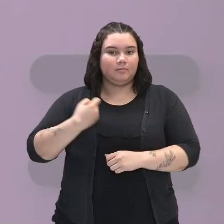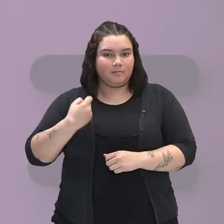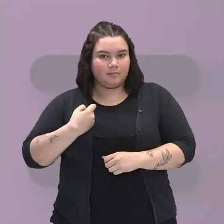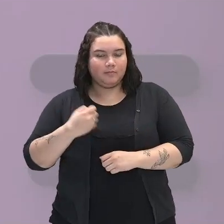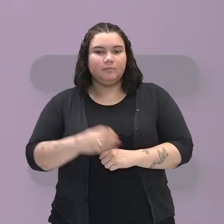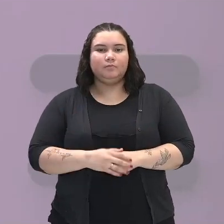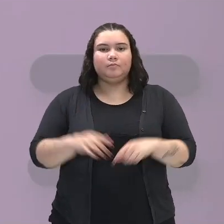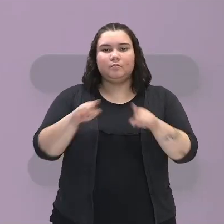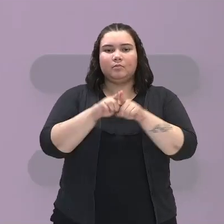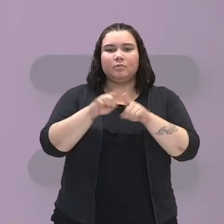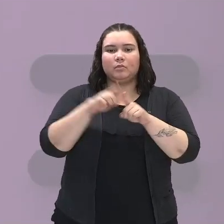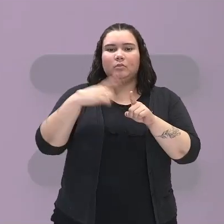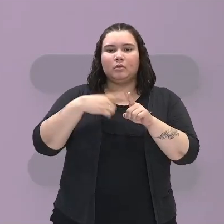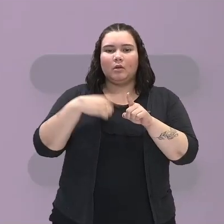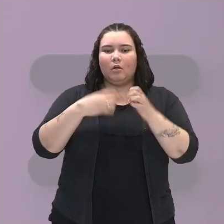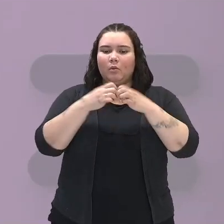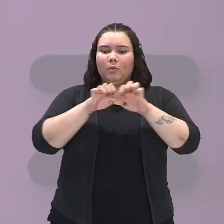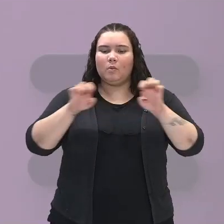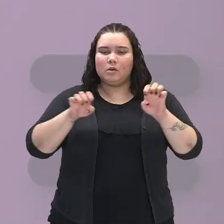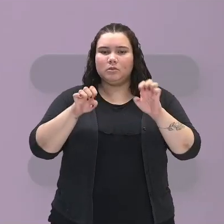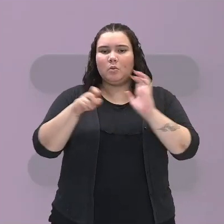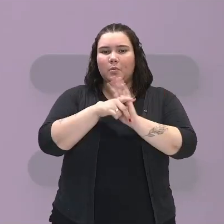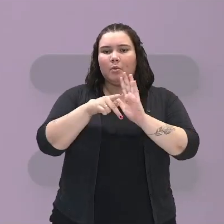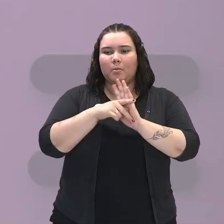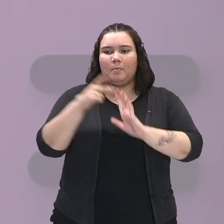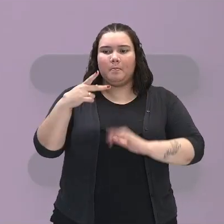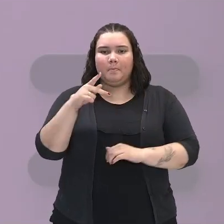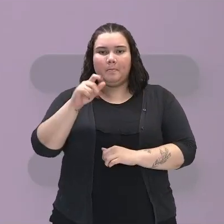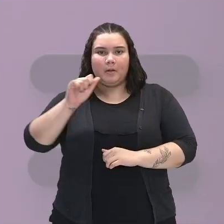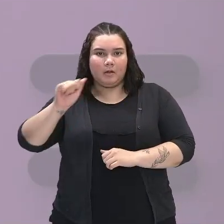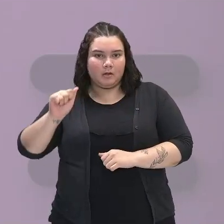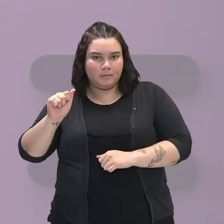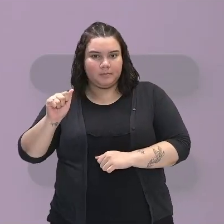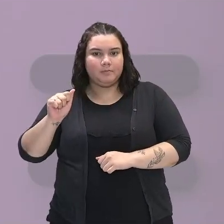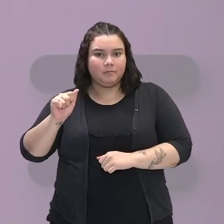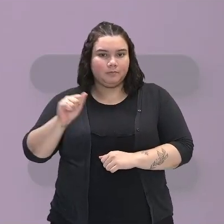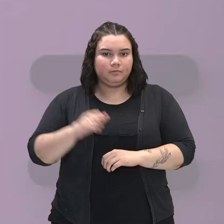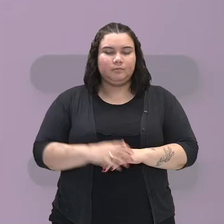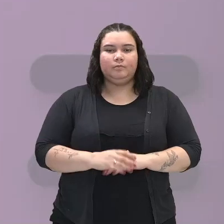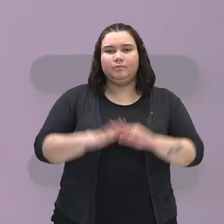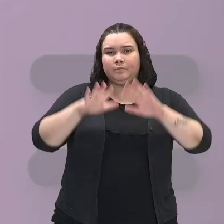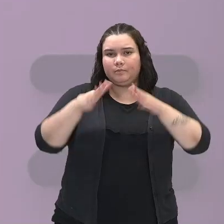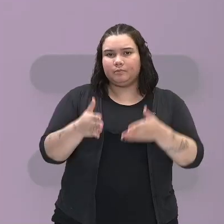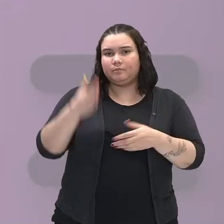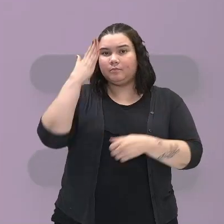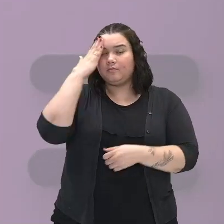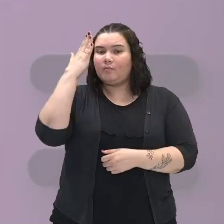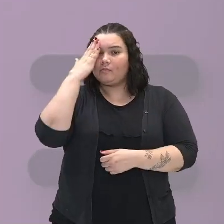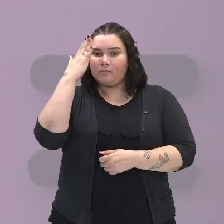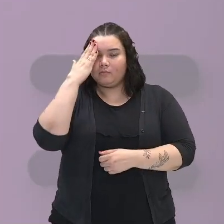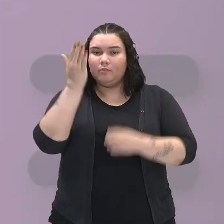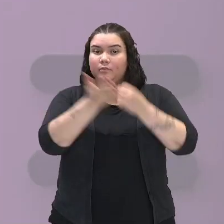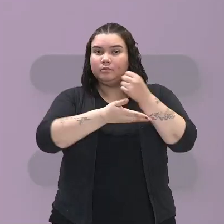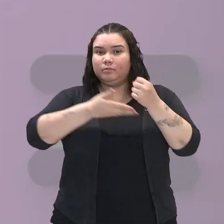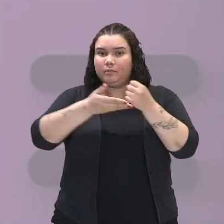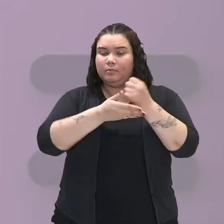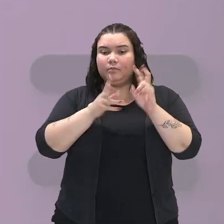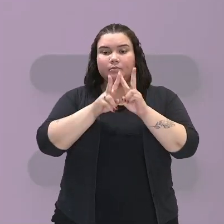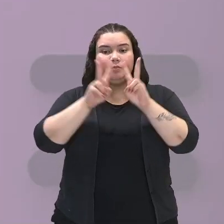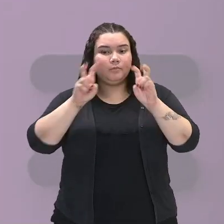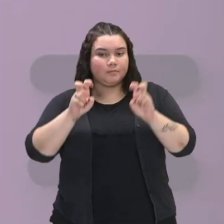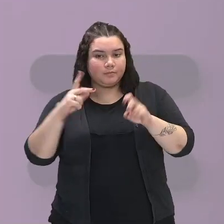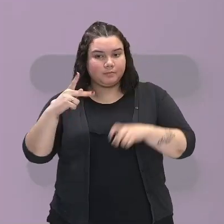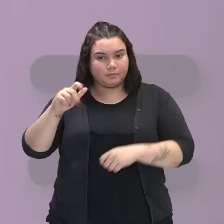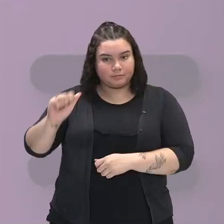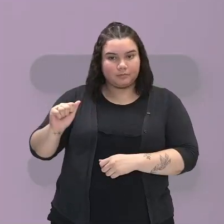fórmula geral de uma progressão aritmética, tá? Então nós já temos base para entendermos agora